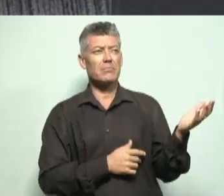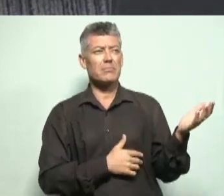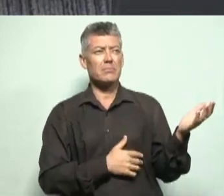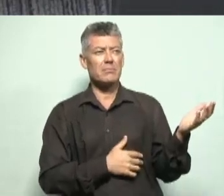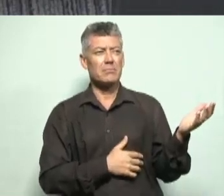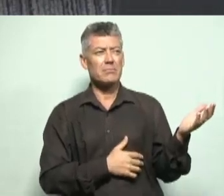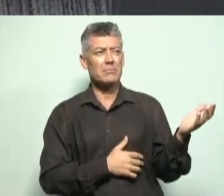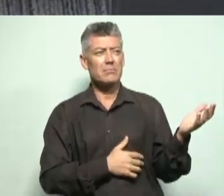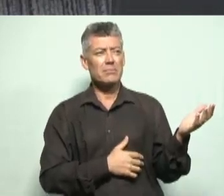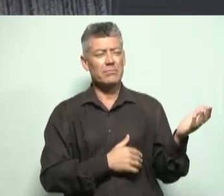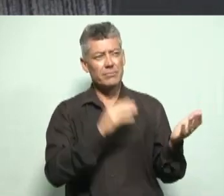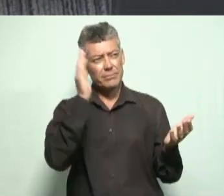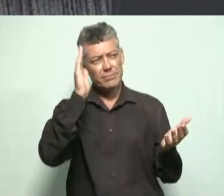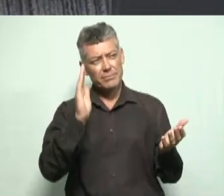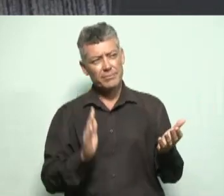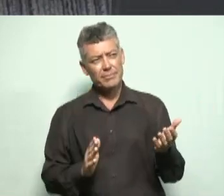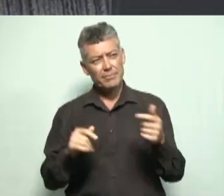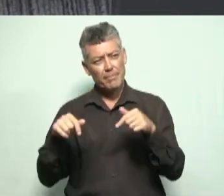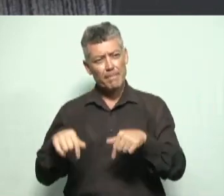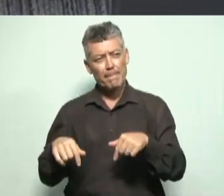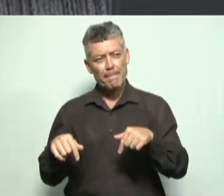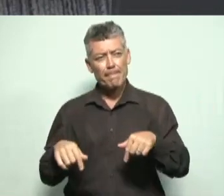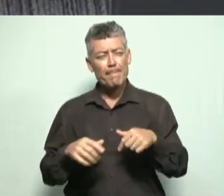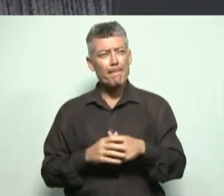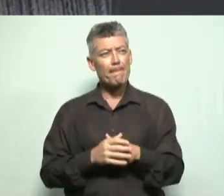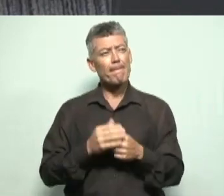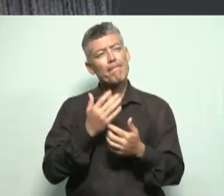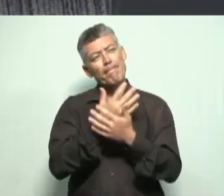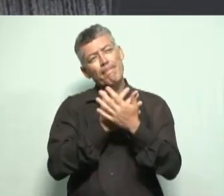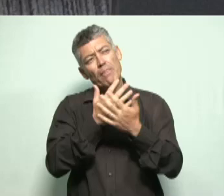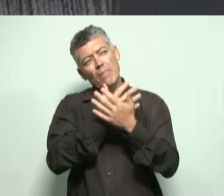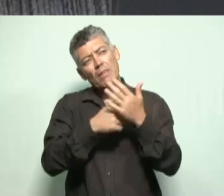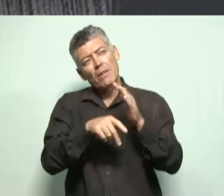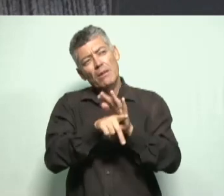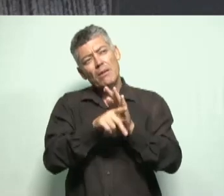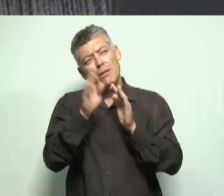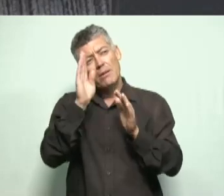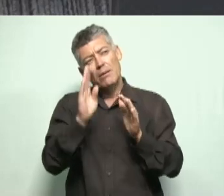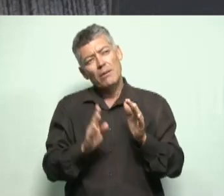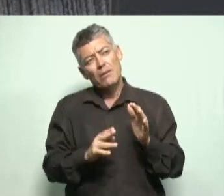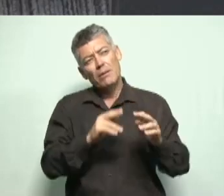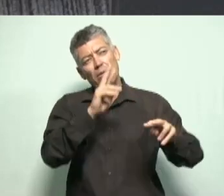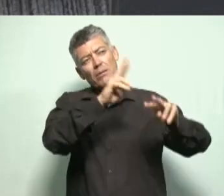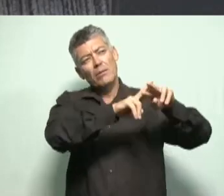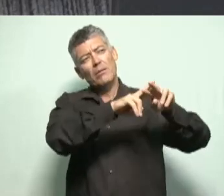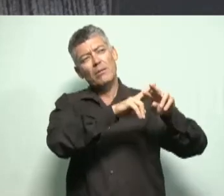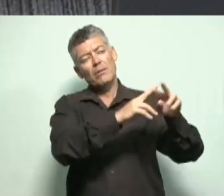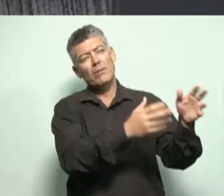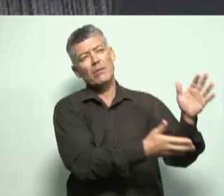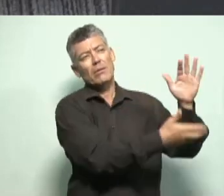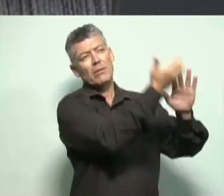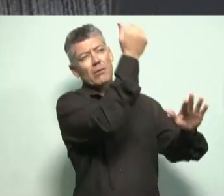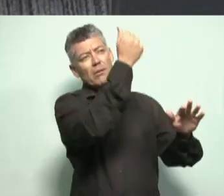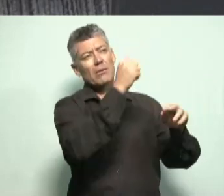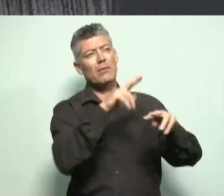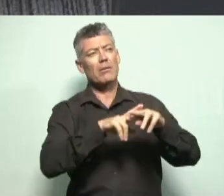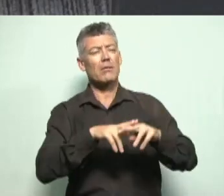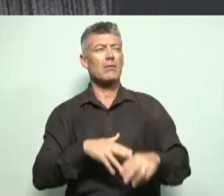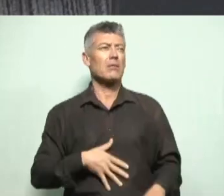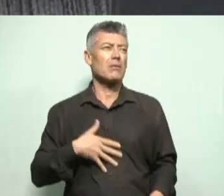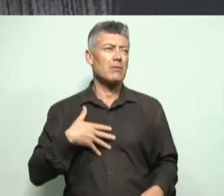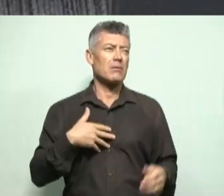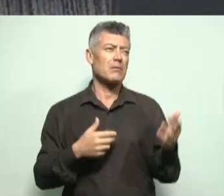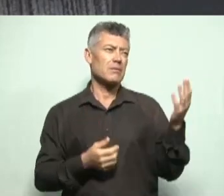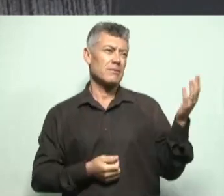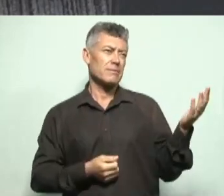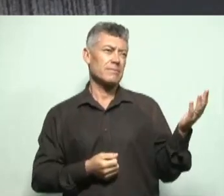antes aqui, fosse um brasileiro, um cantor do Brasil, ia sair dali preso. Por atentado ao pudor. Isso aí